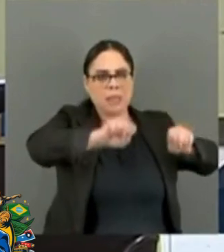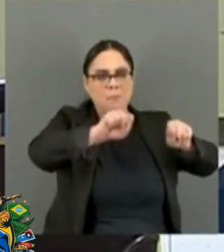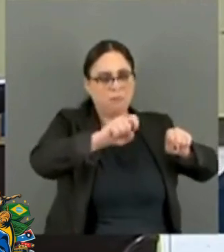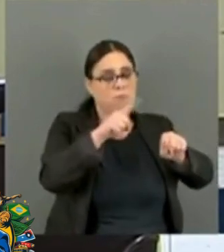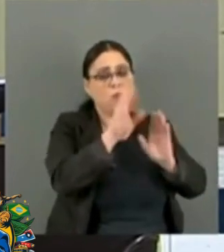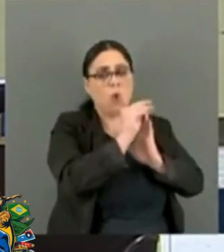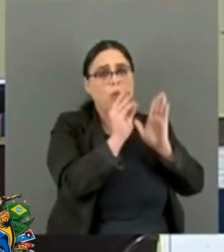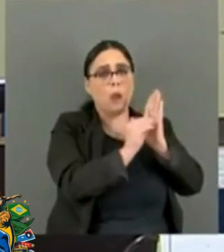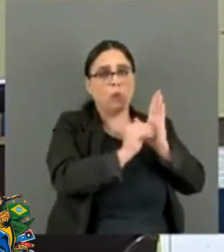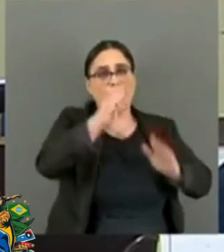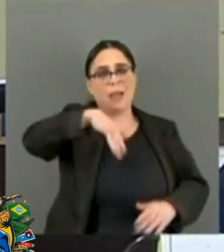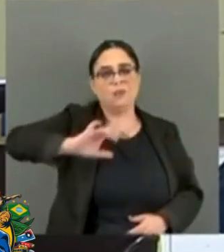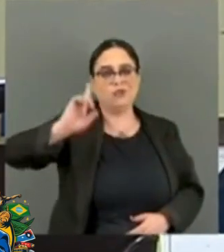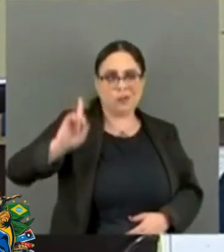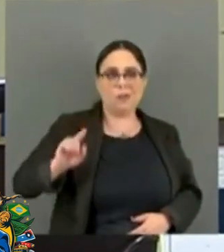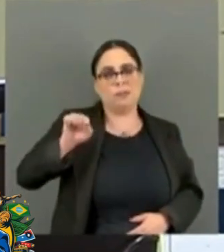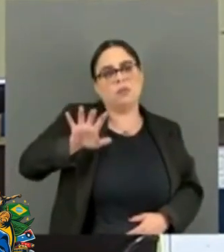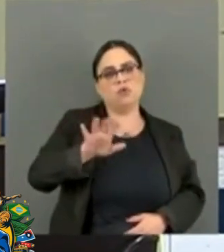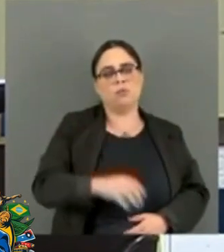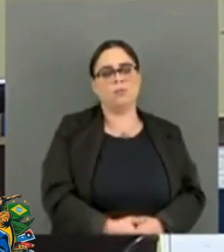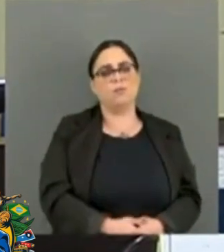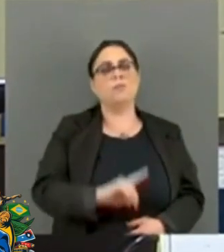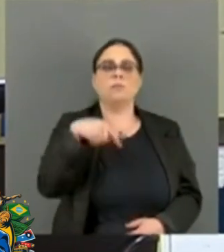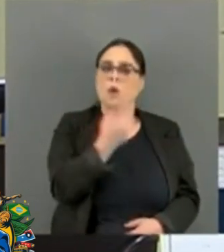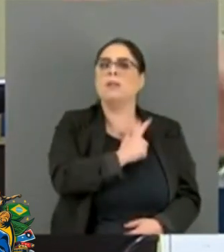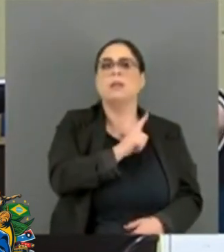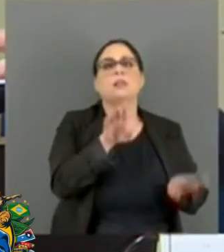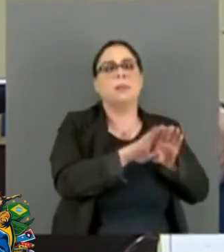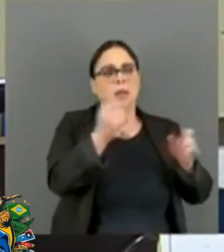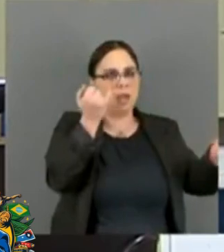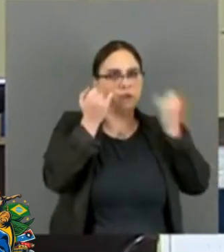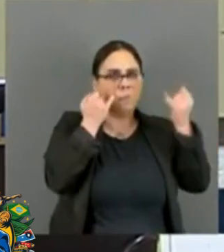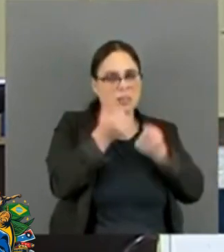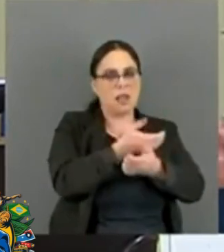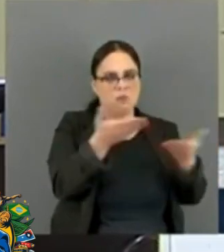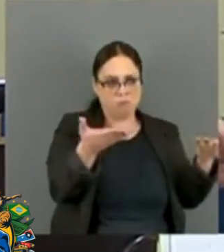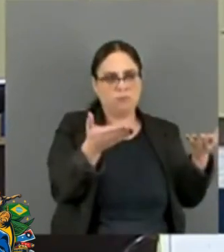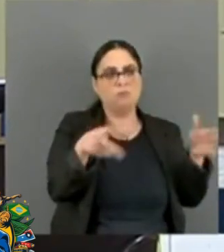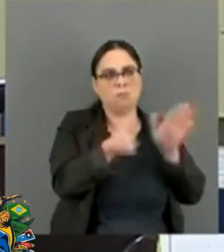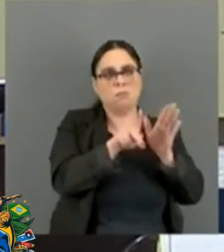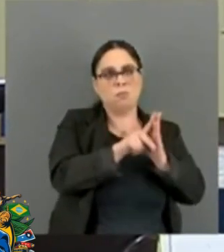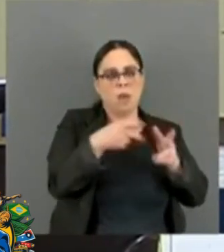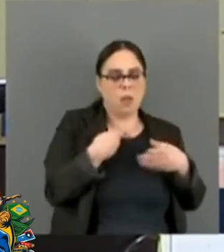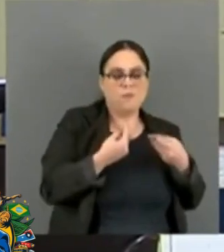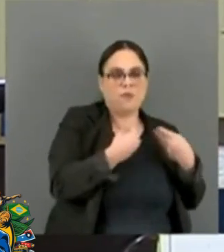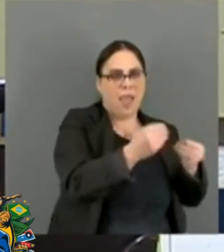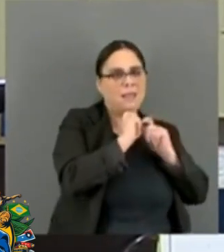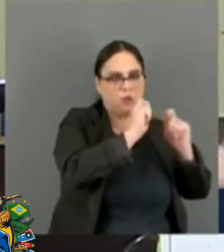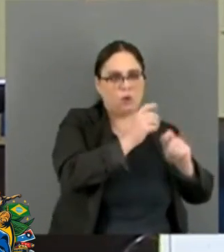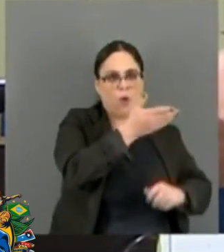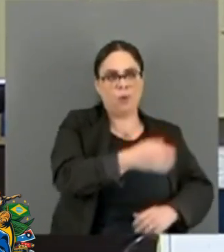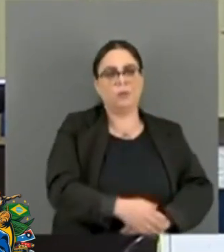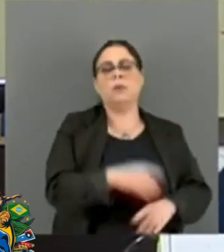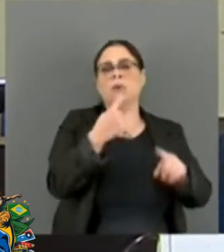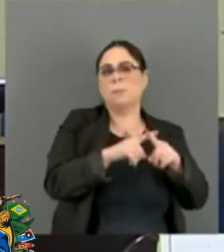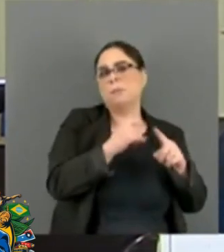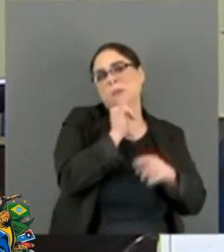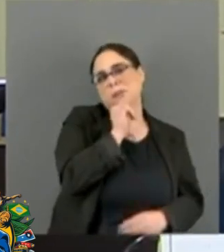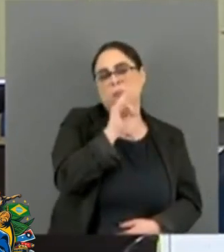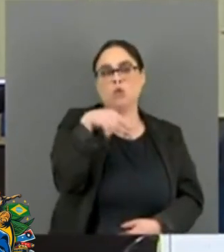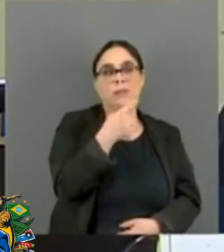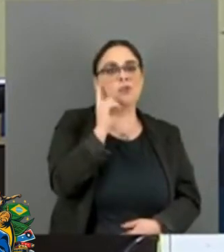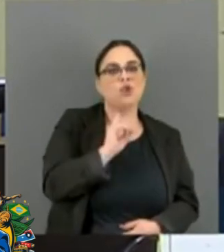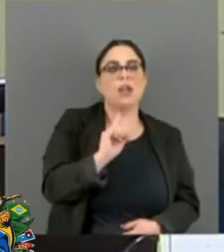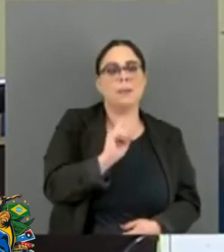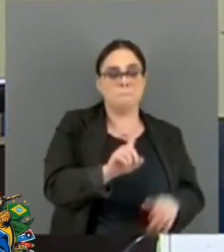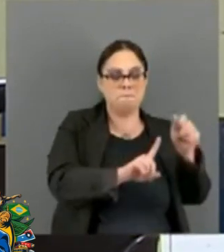esses conteúdos de direita. Nós temos, inclusive, outros dados que estão à disposição, até enviei para a assessoria do senhor, senador. Por exemplo, nós tínhamos no dia